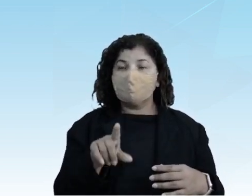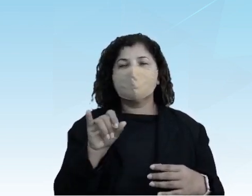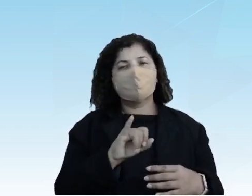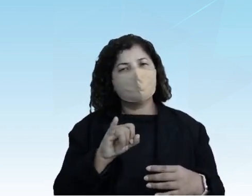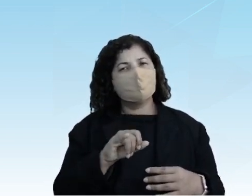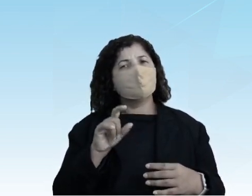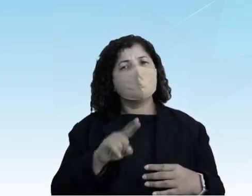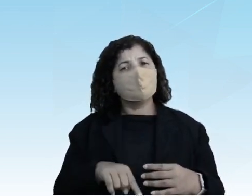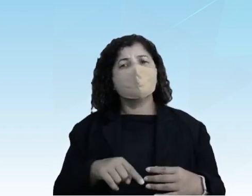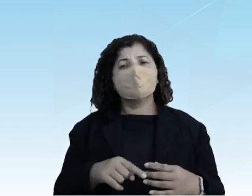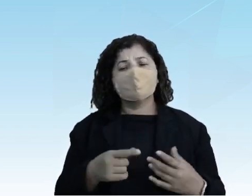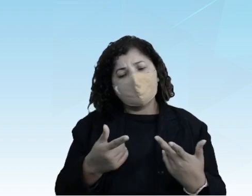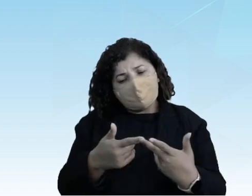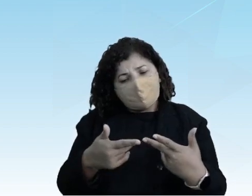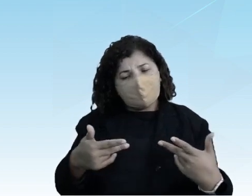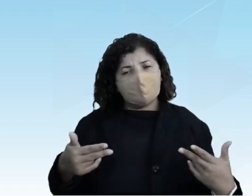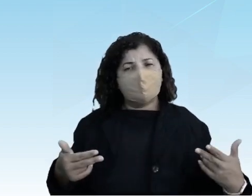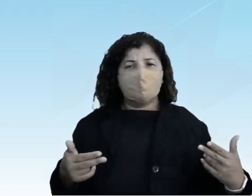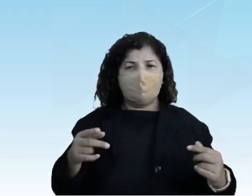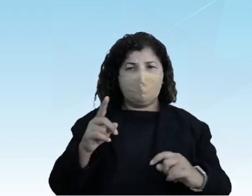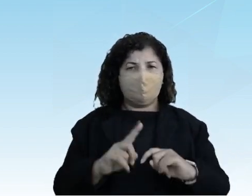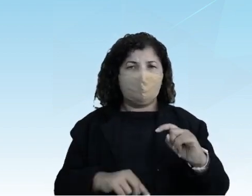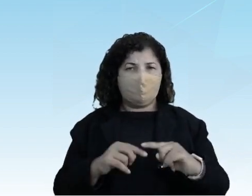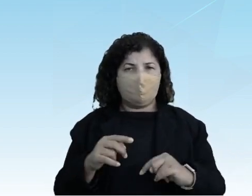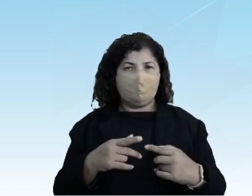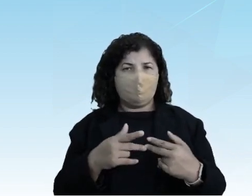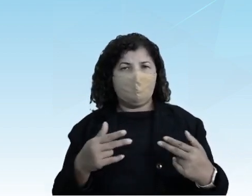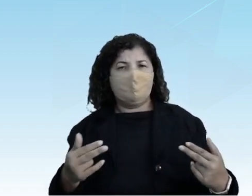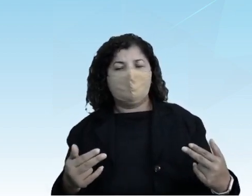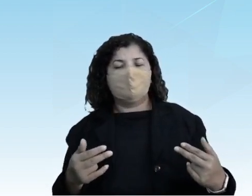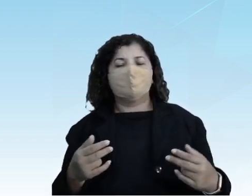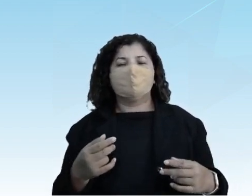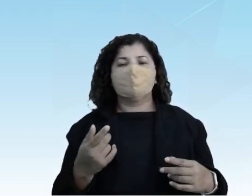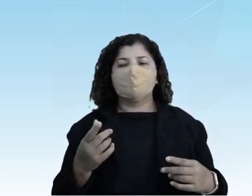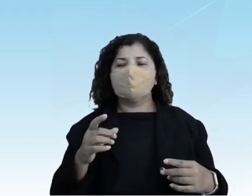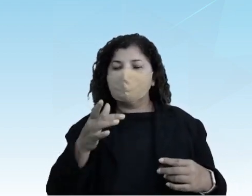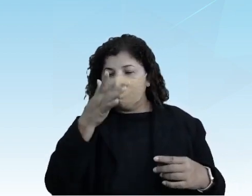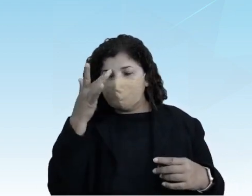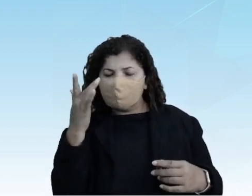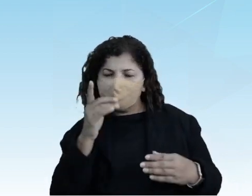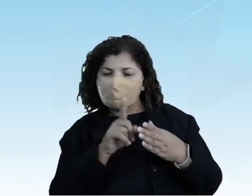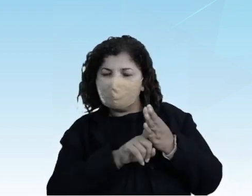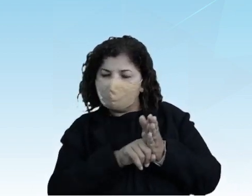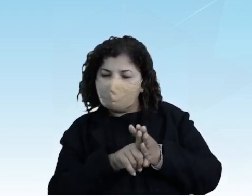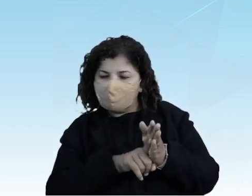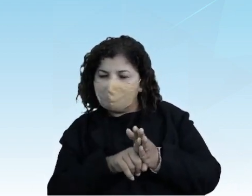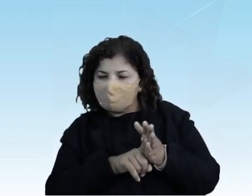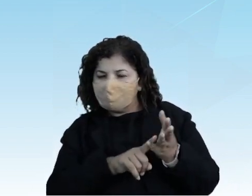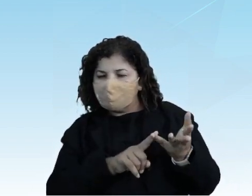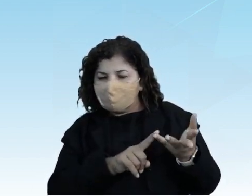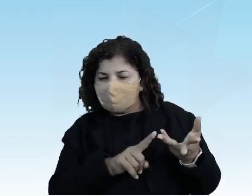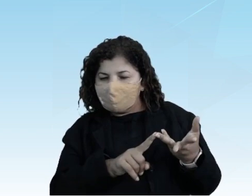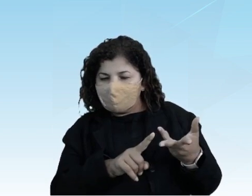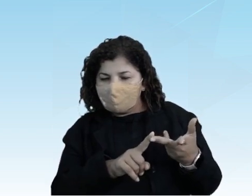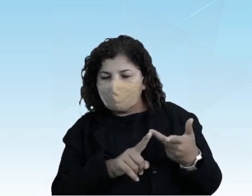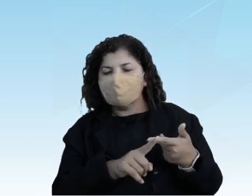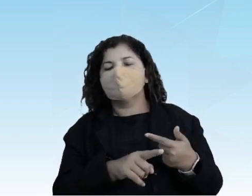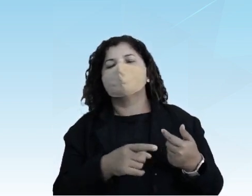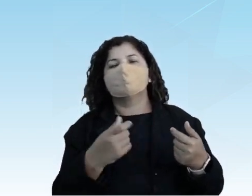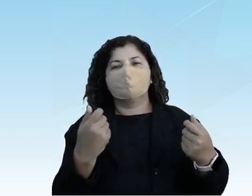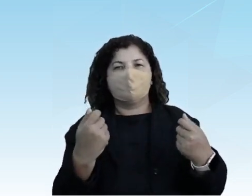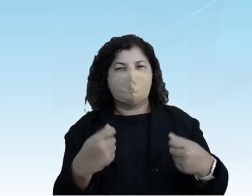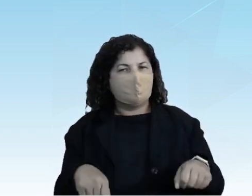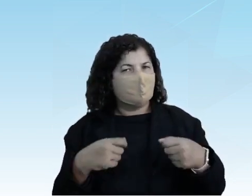na matéria-prima, né, dos historiadores, pois cada problemática, né, investigativa deve ter